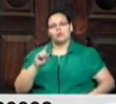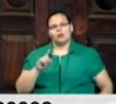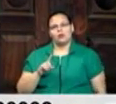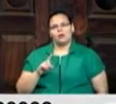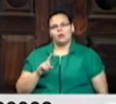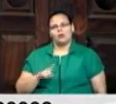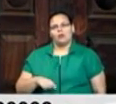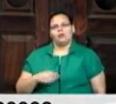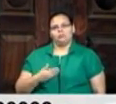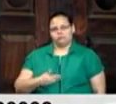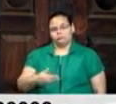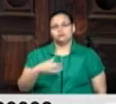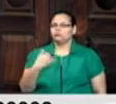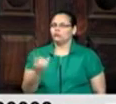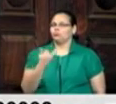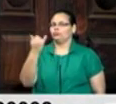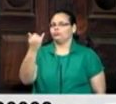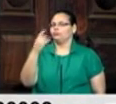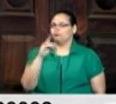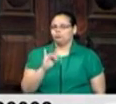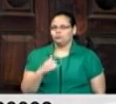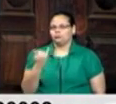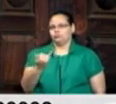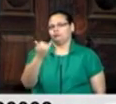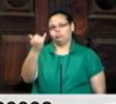essa categoria tão importante.